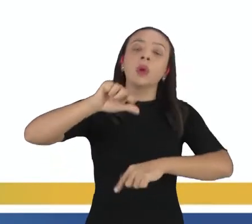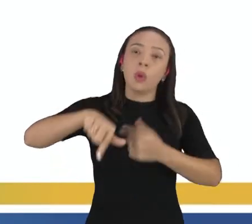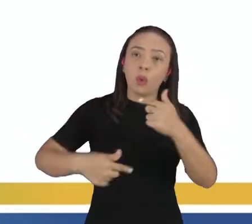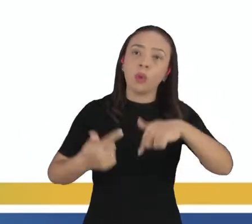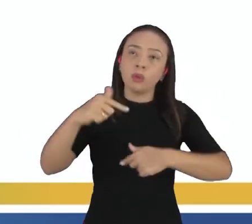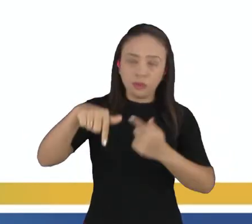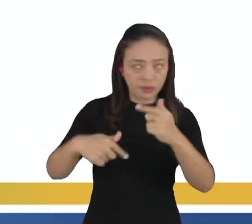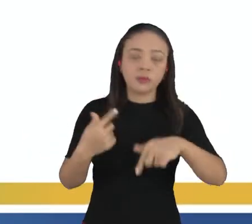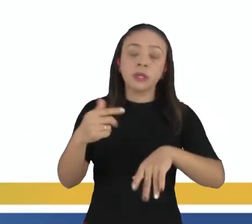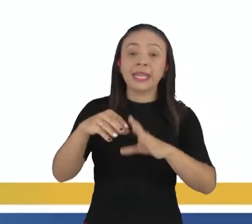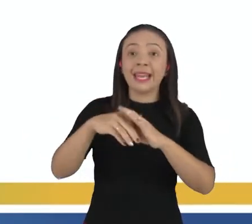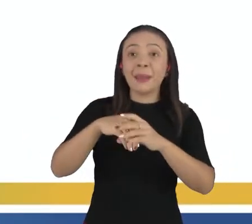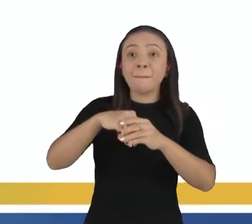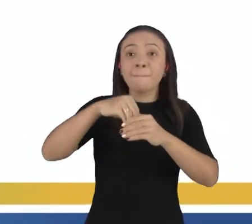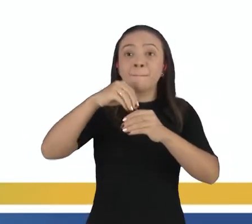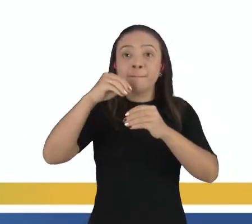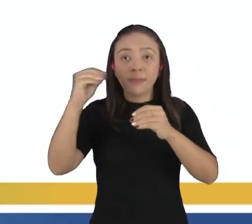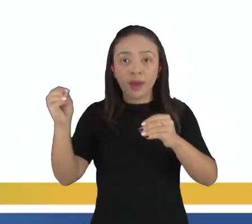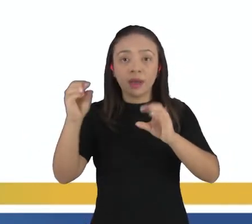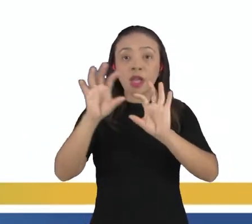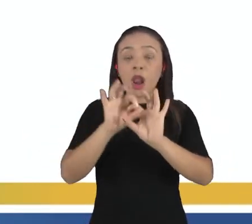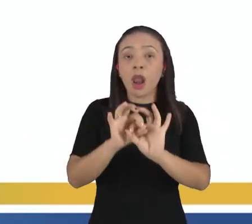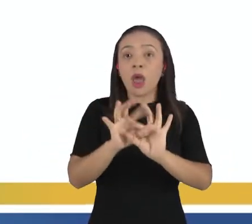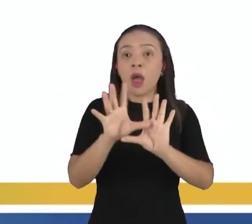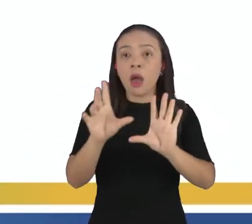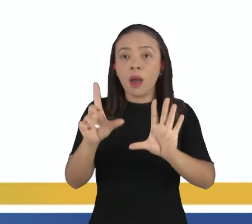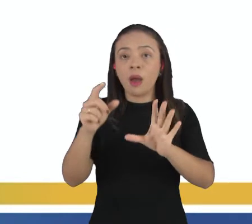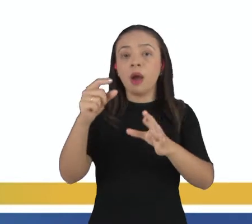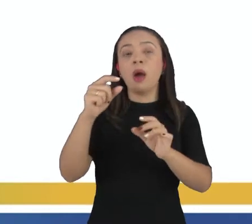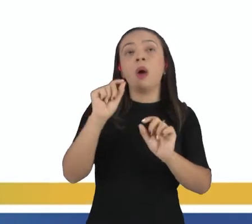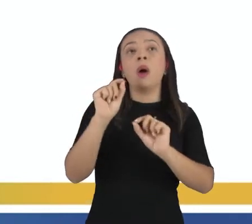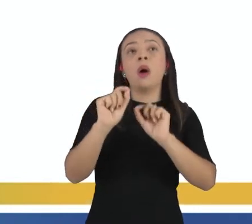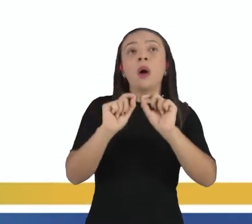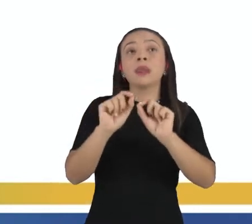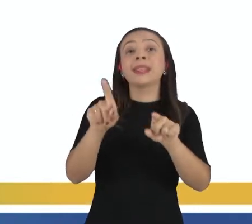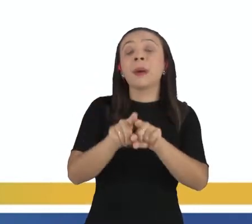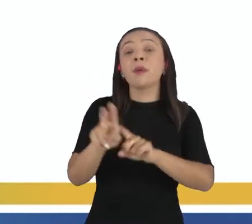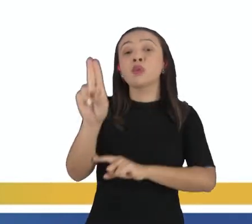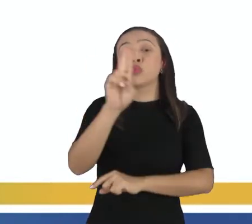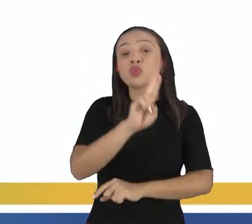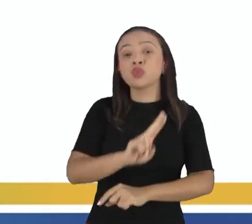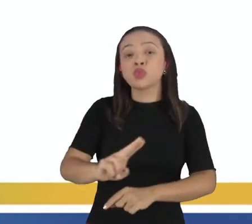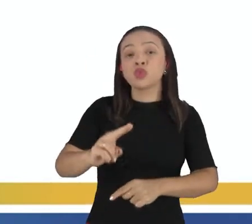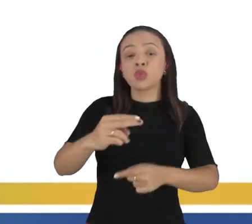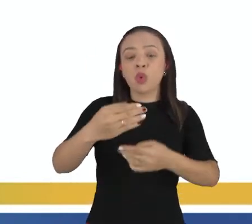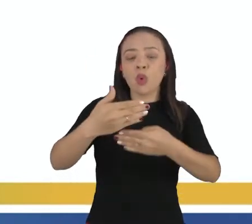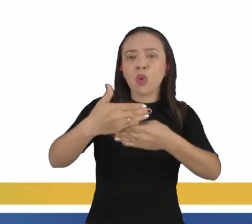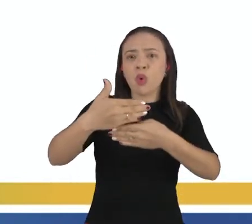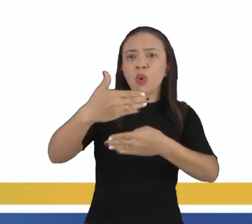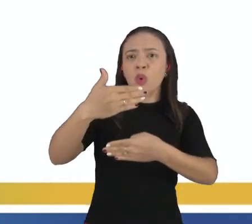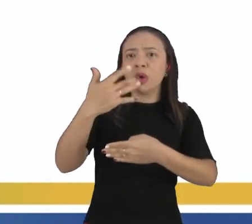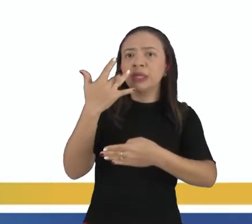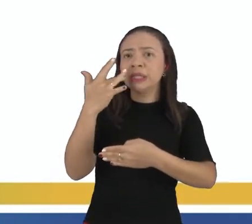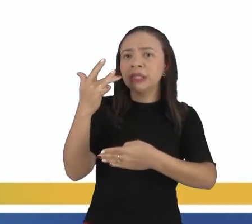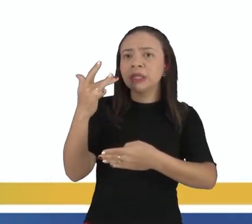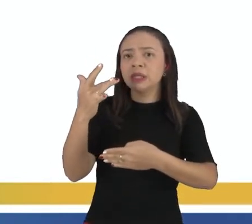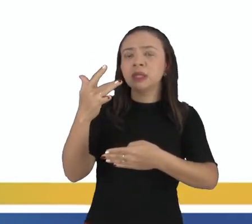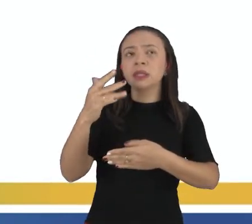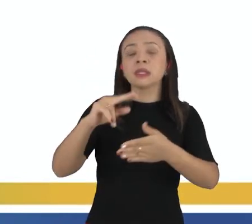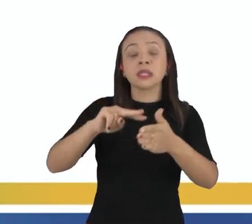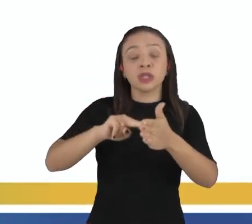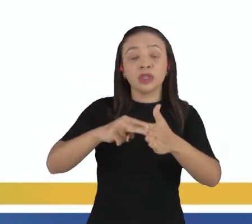libera partículas alfas, ele utilizou a lâmina de ouro para representar a matéria, e um detector